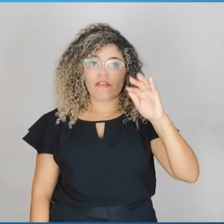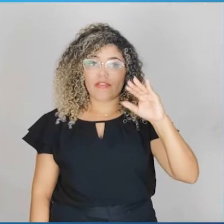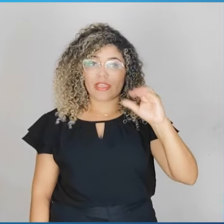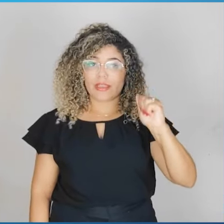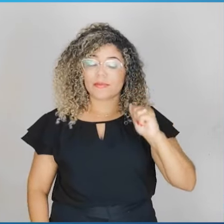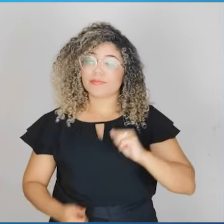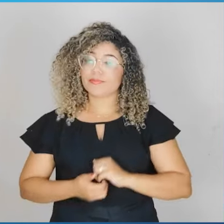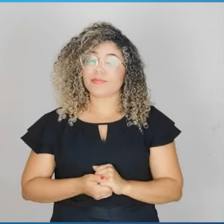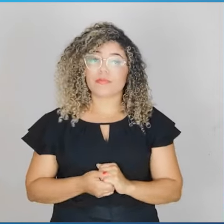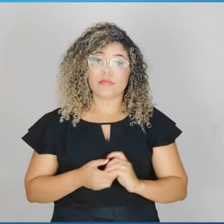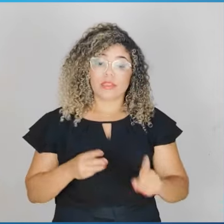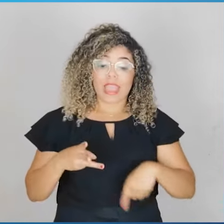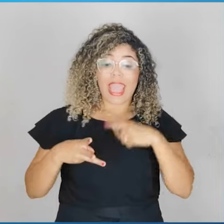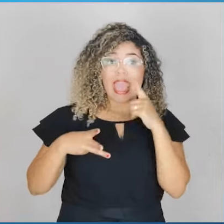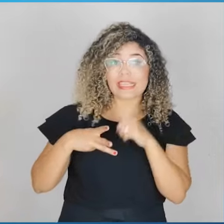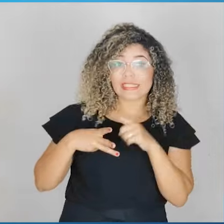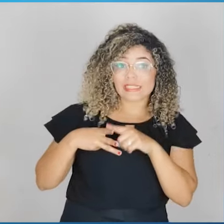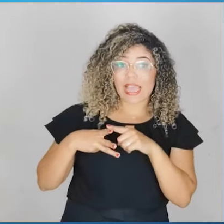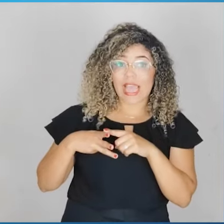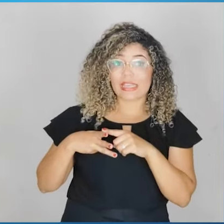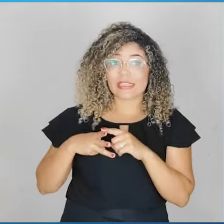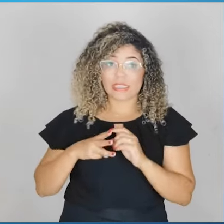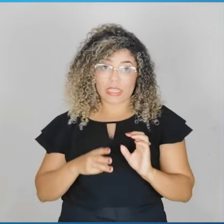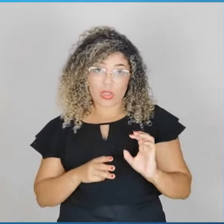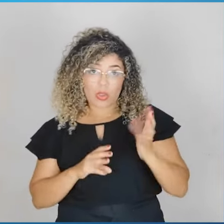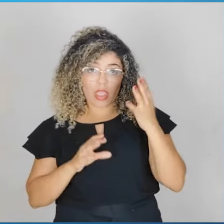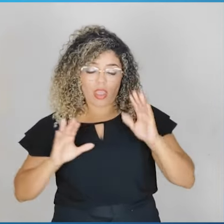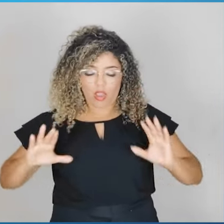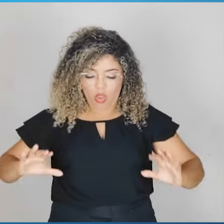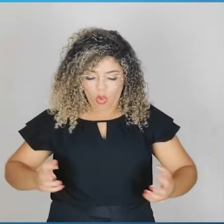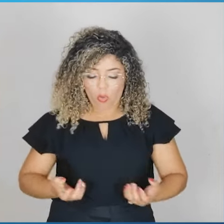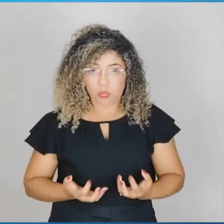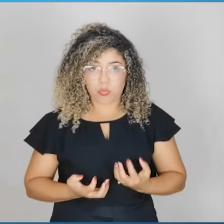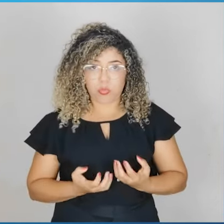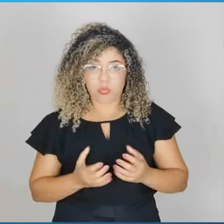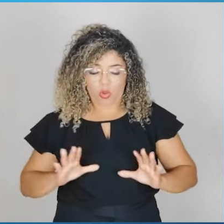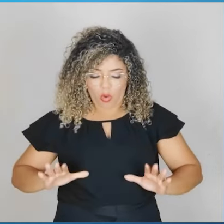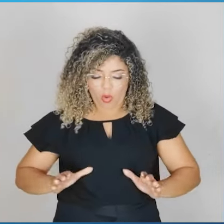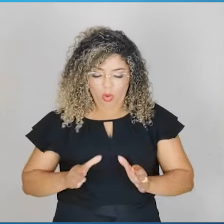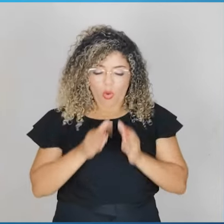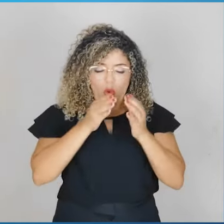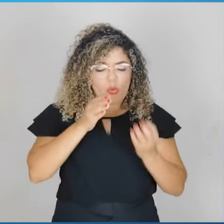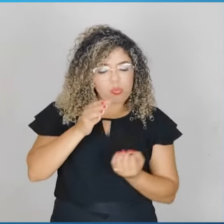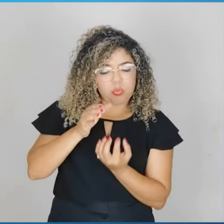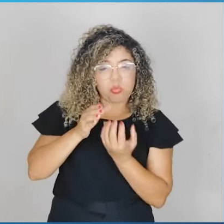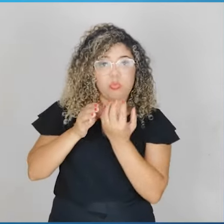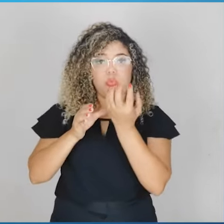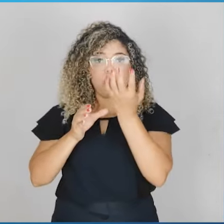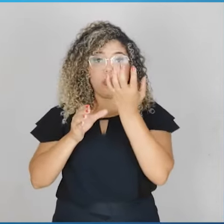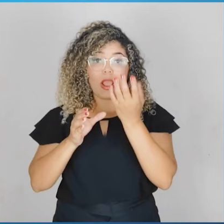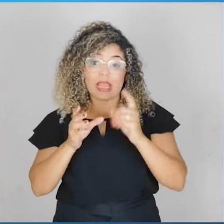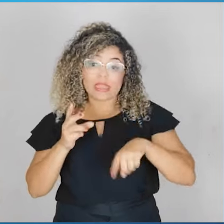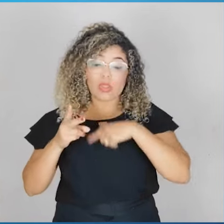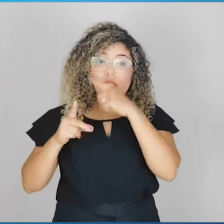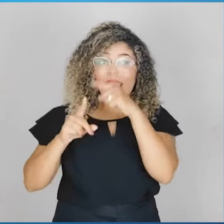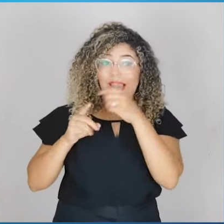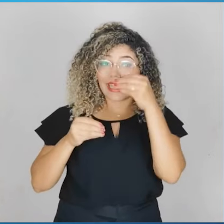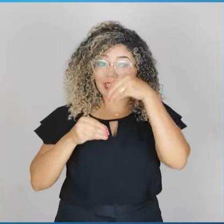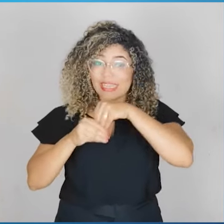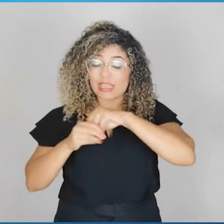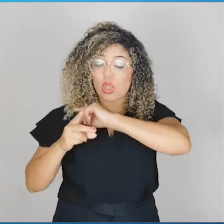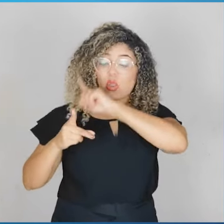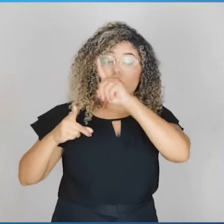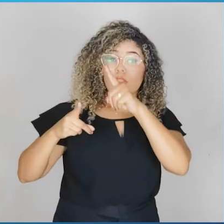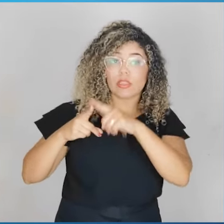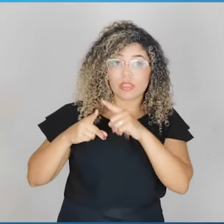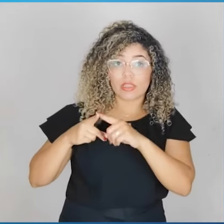As rochas magmáticas, que são aquelas formadas pelo magma expelido pelos vulcões, elas têm dois tipos de classificação. As